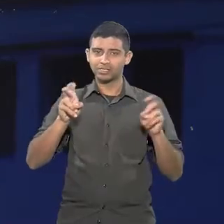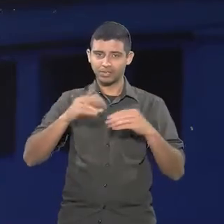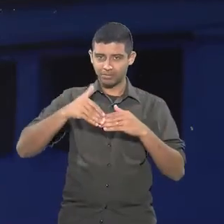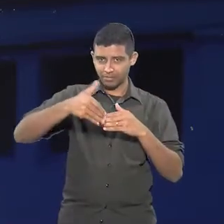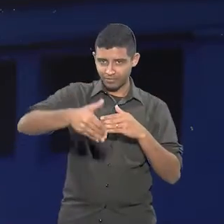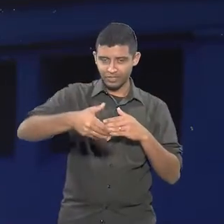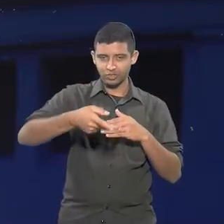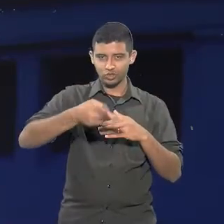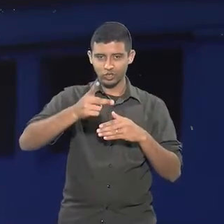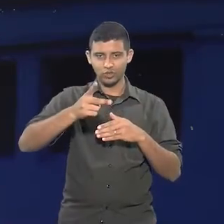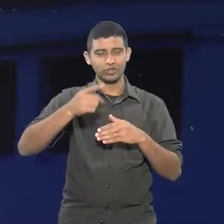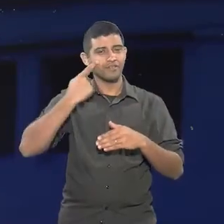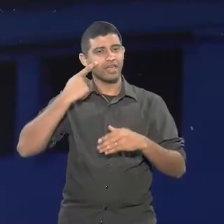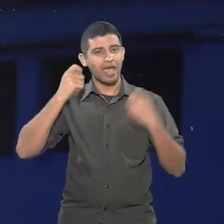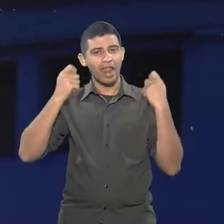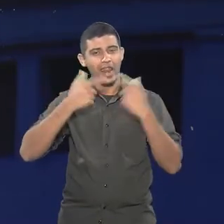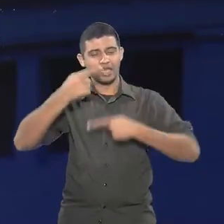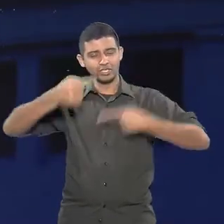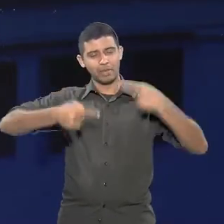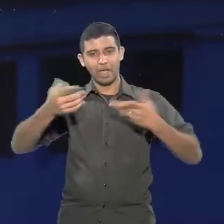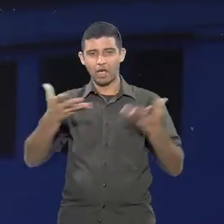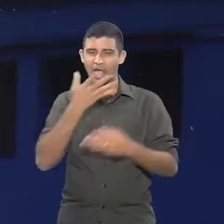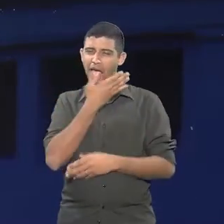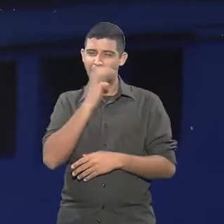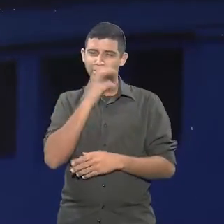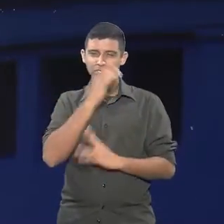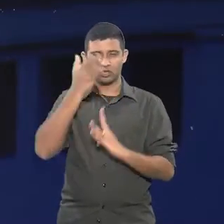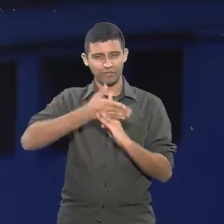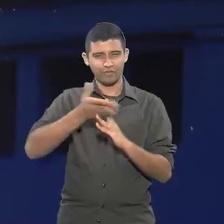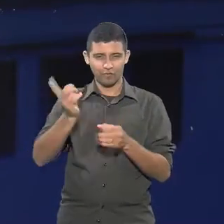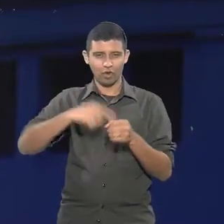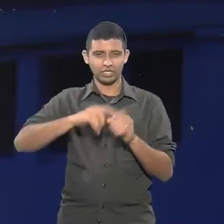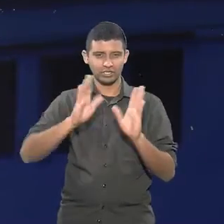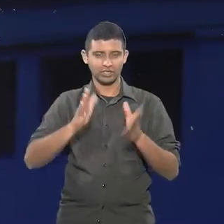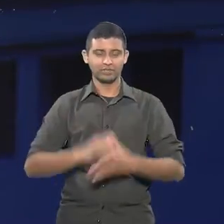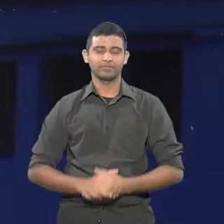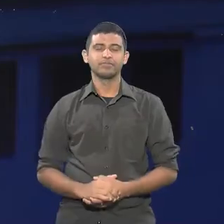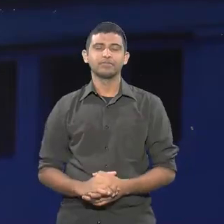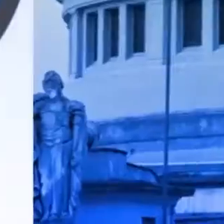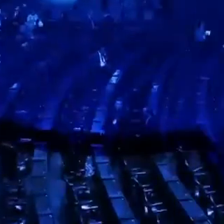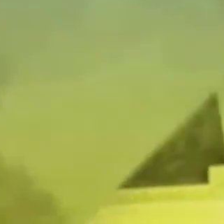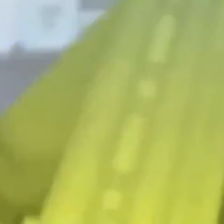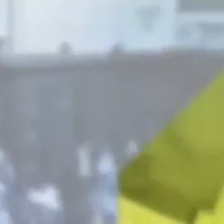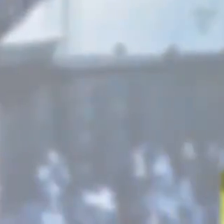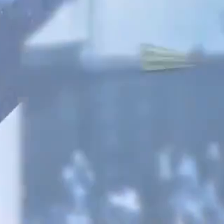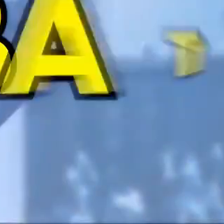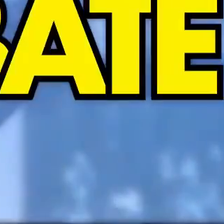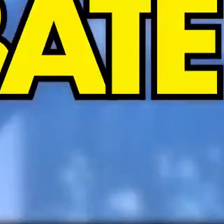sobre esse assunto no segundo bloco. O Alerj Debate vai fazer um intervalo rapidinho, a gente volta já já.